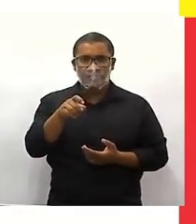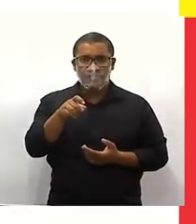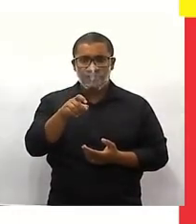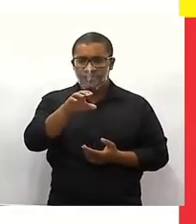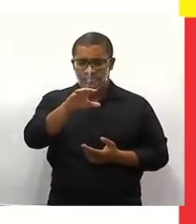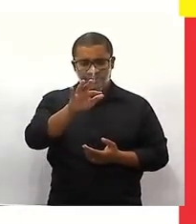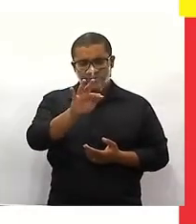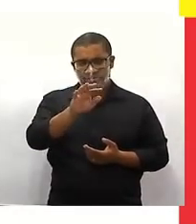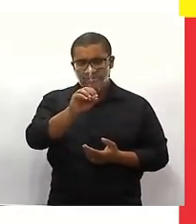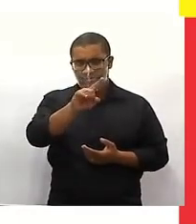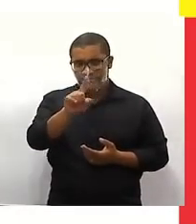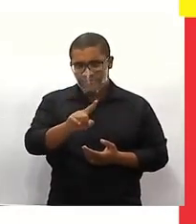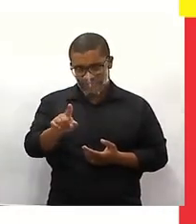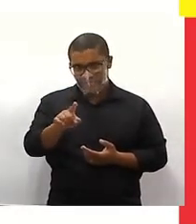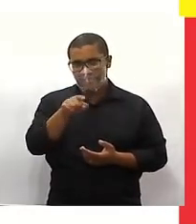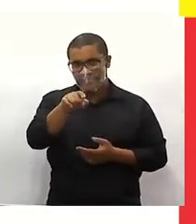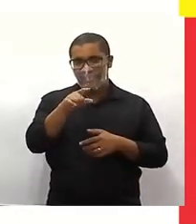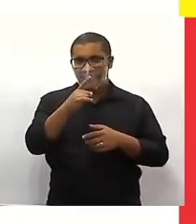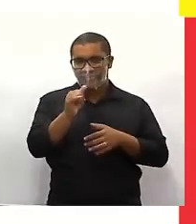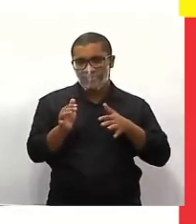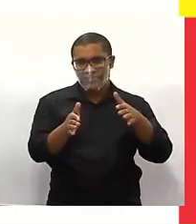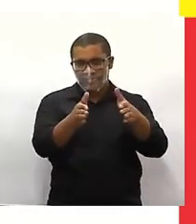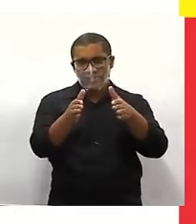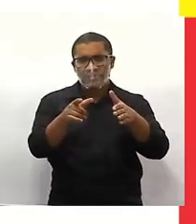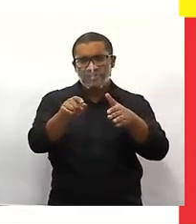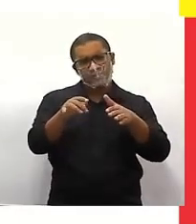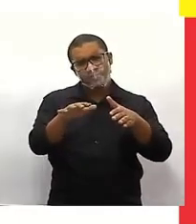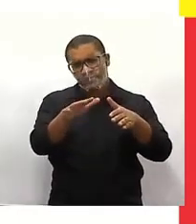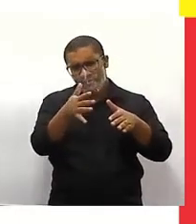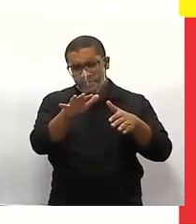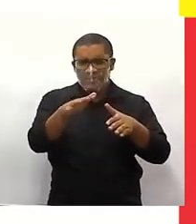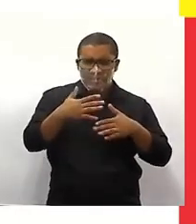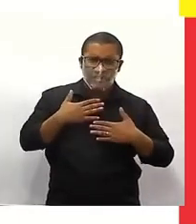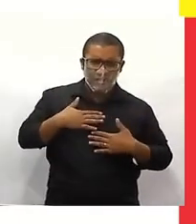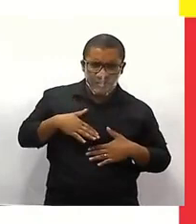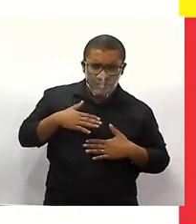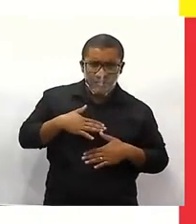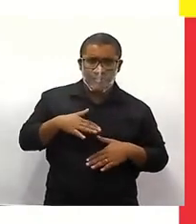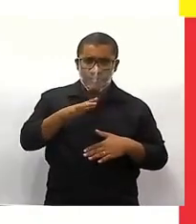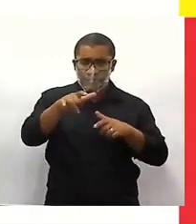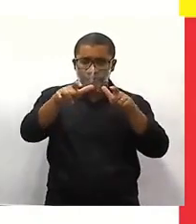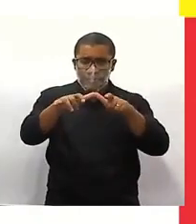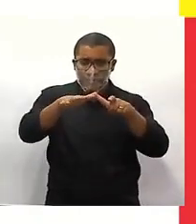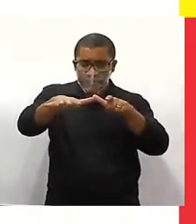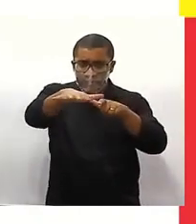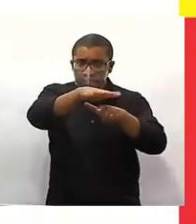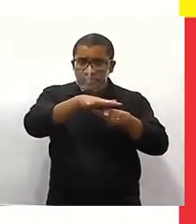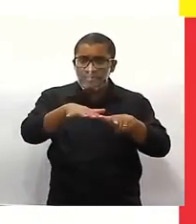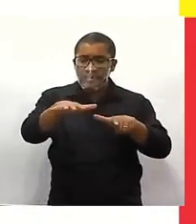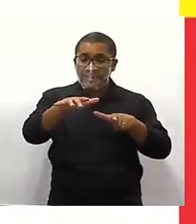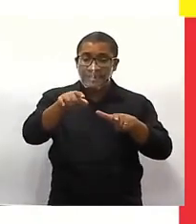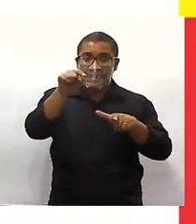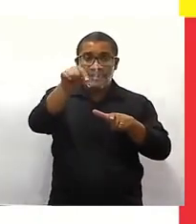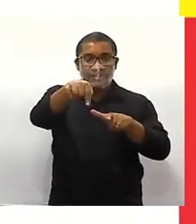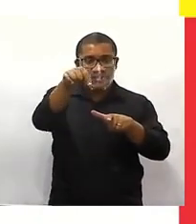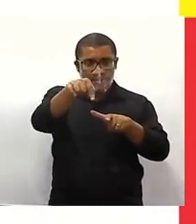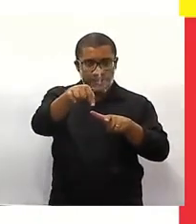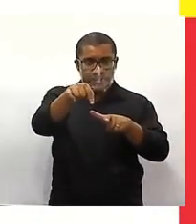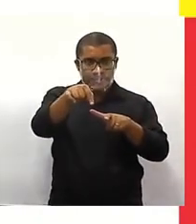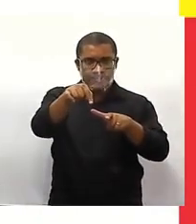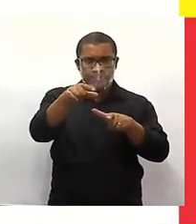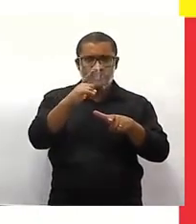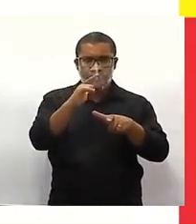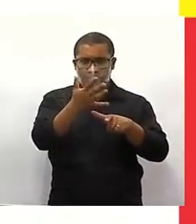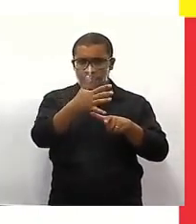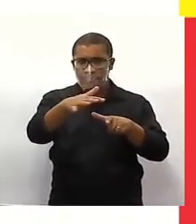Mais ou menos calmo, que é o mar, cuja porção subárea, a porção local, a área onde está a